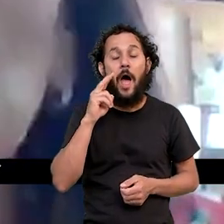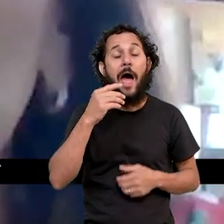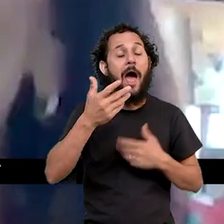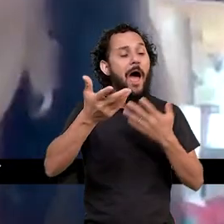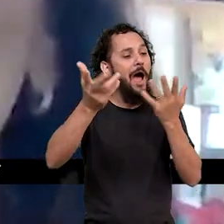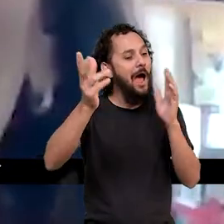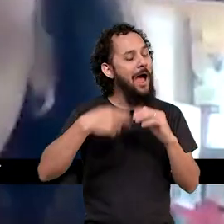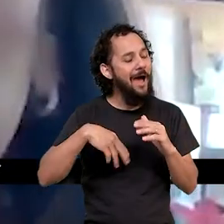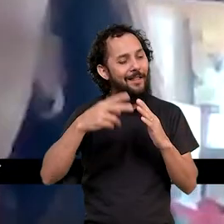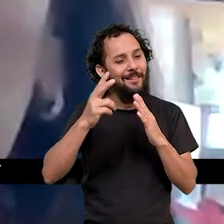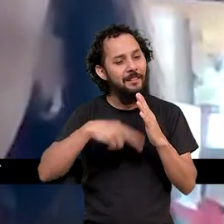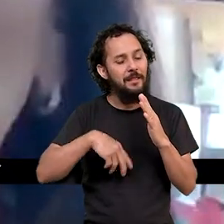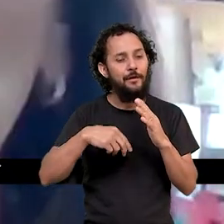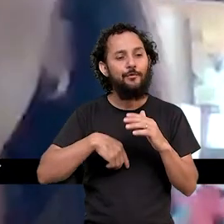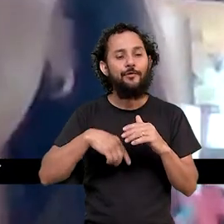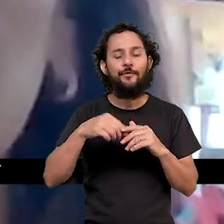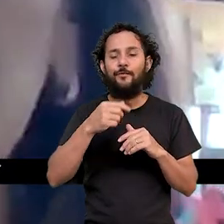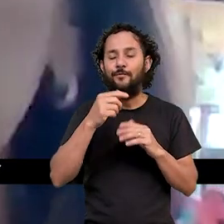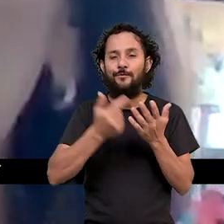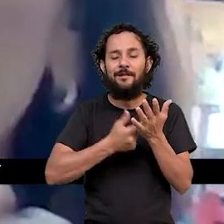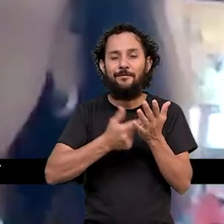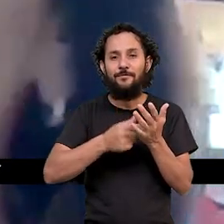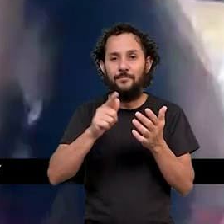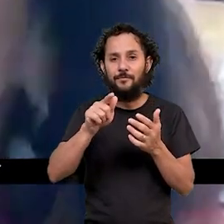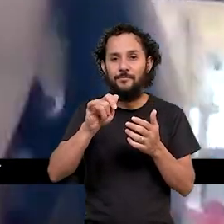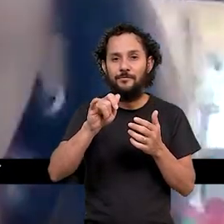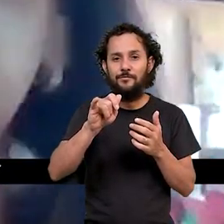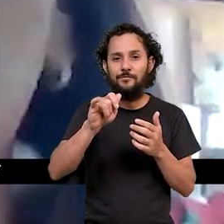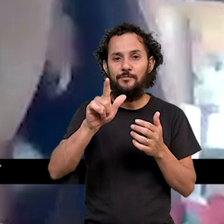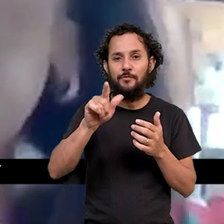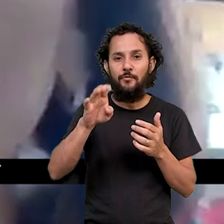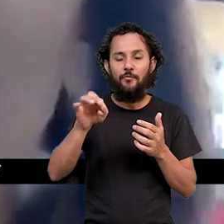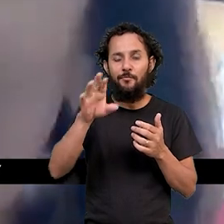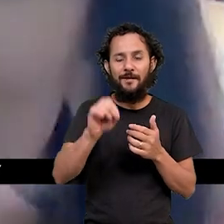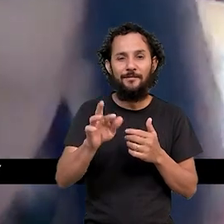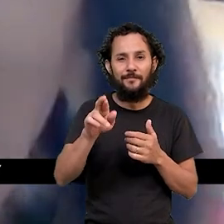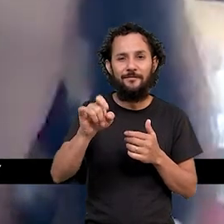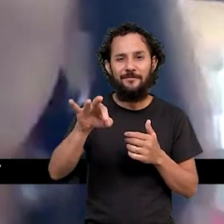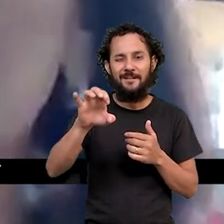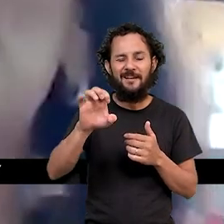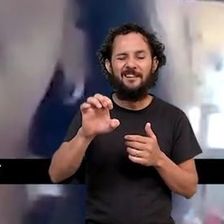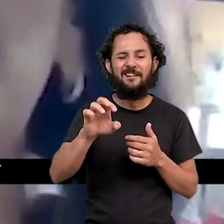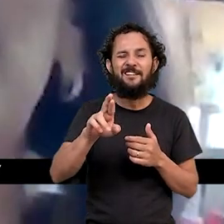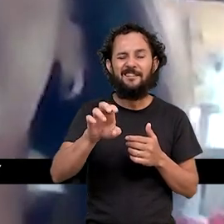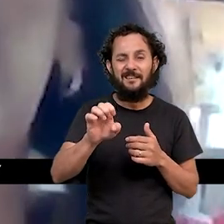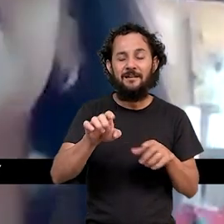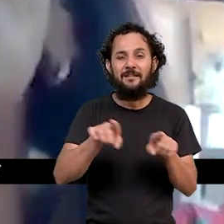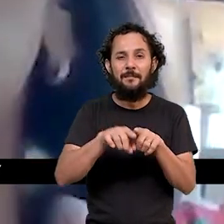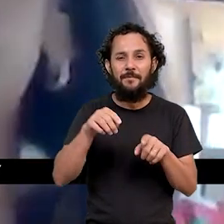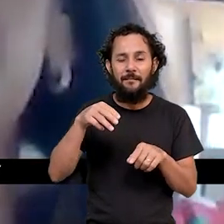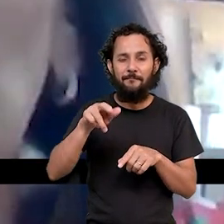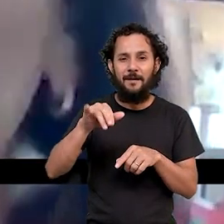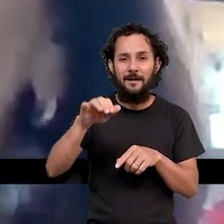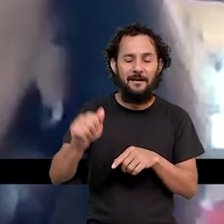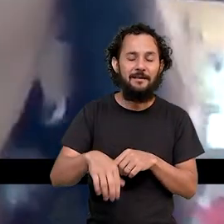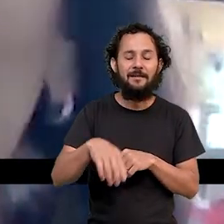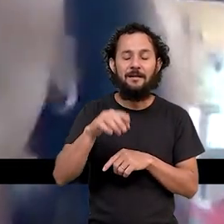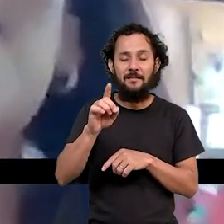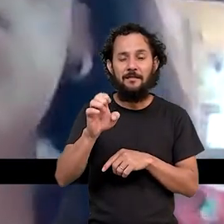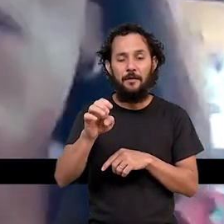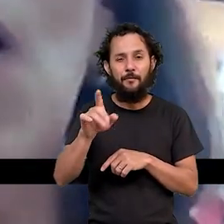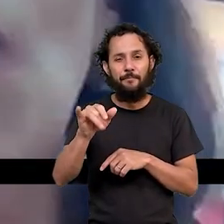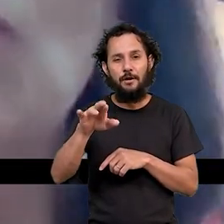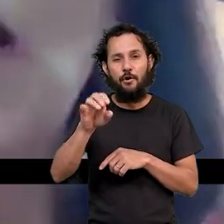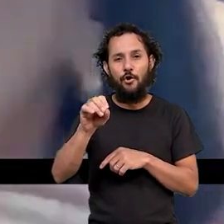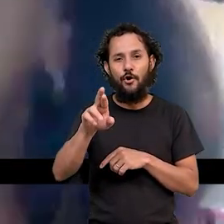lembrei da leitura do Gilberto Freire e comecei a perceber, e do Marco César Freitas também, da Mari Del Priore,